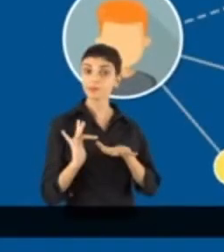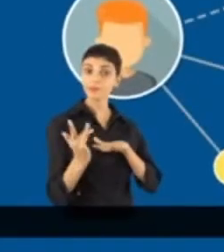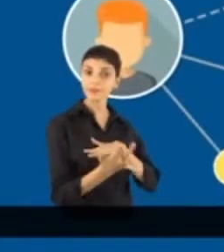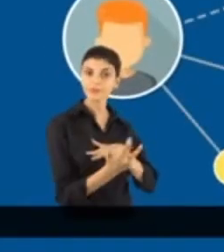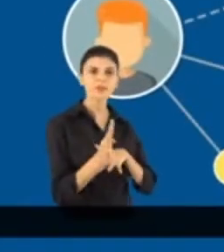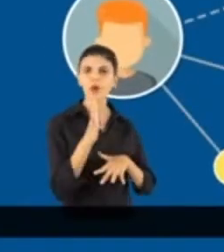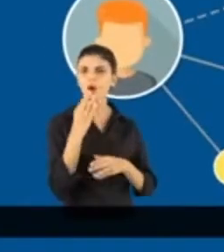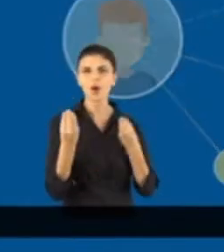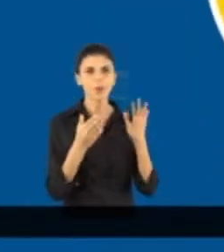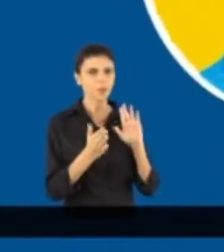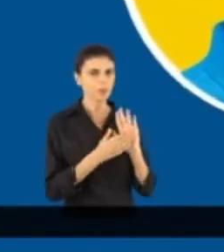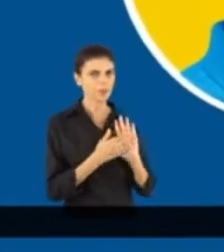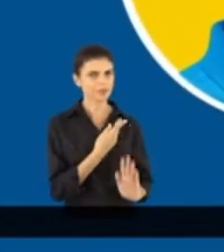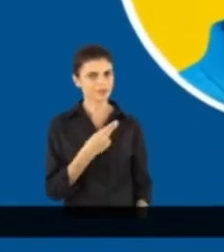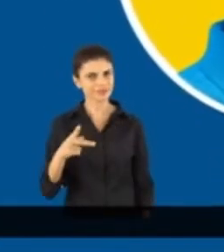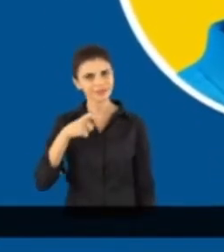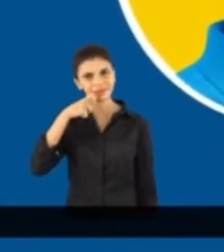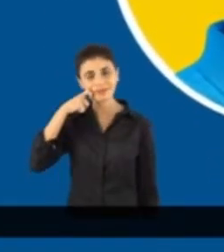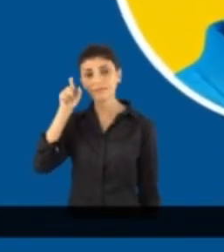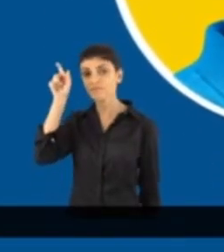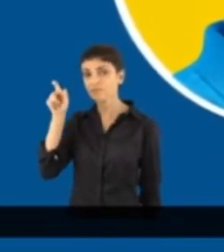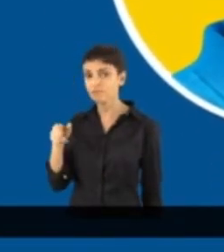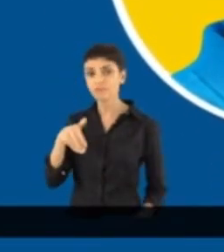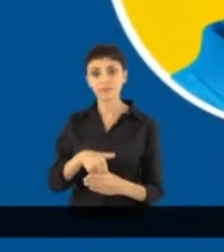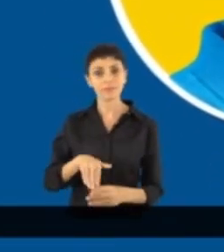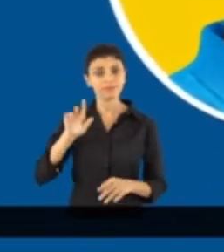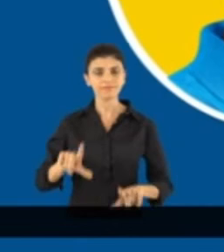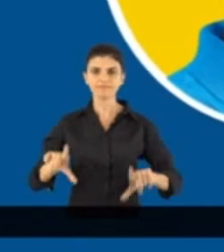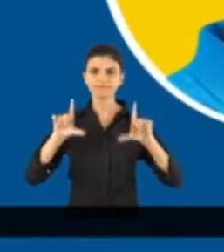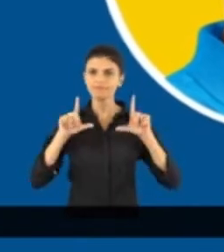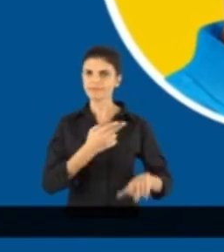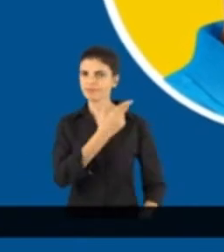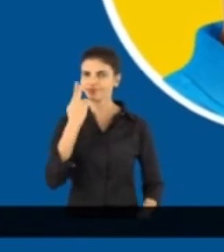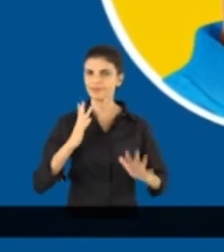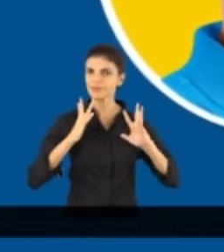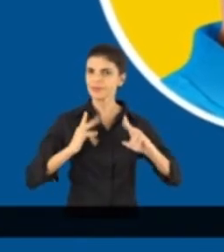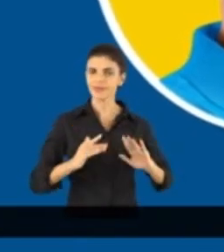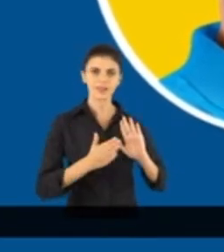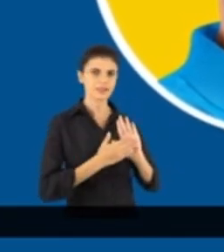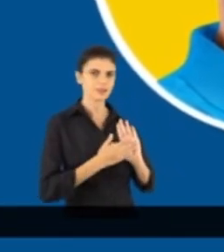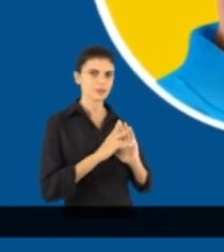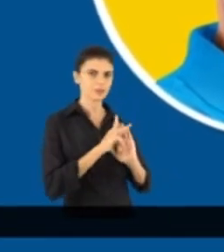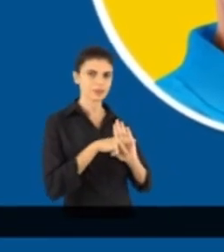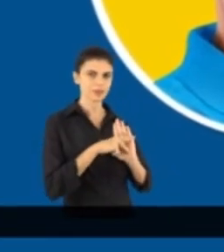Acesse as redes sociais e conheça Luiz Lima, um candidato ficha limpa